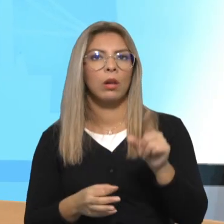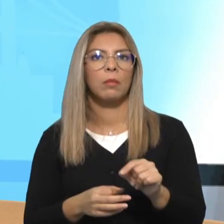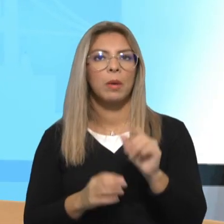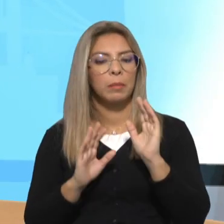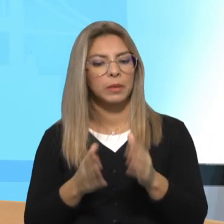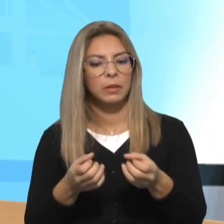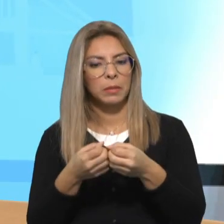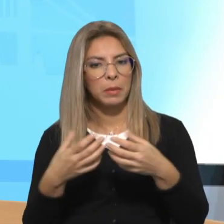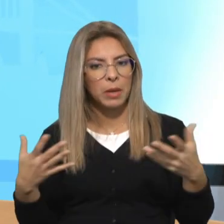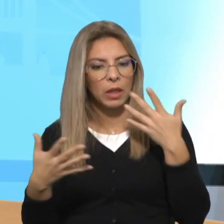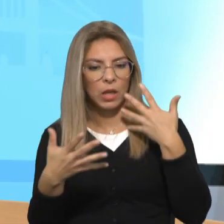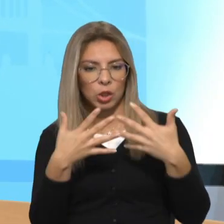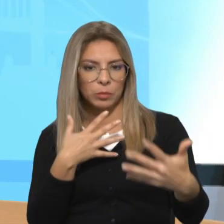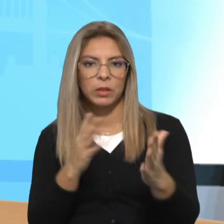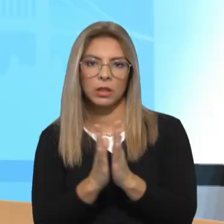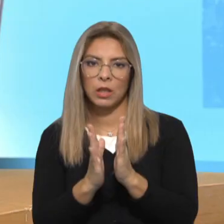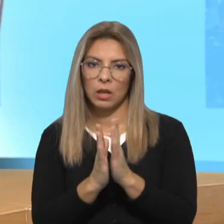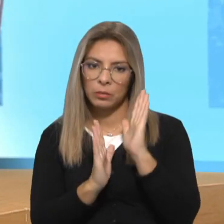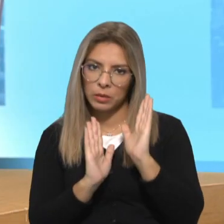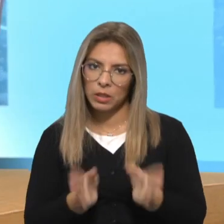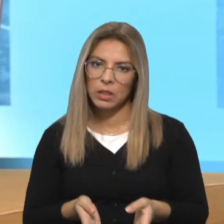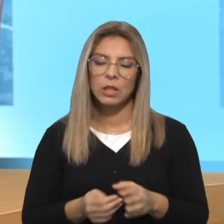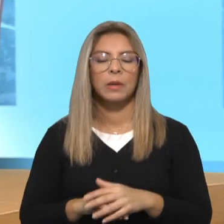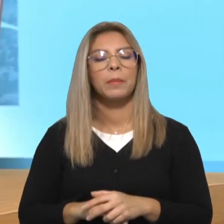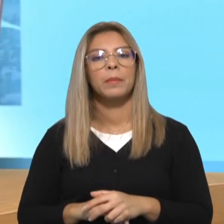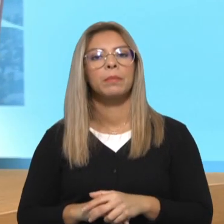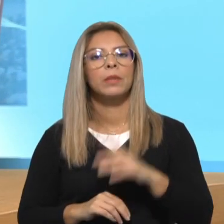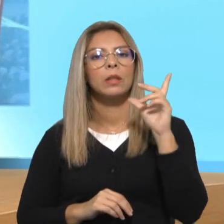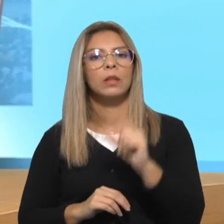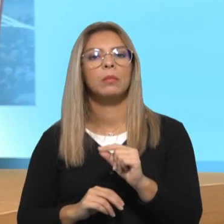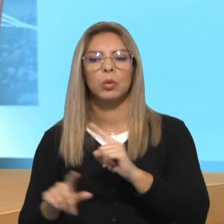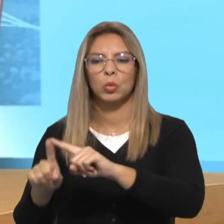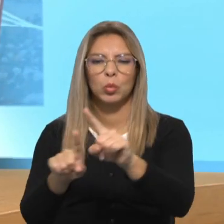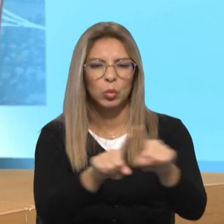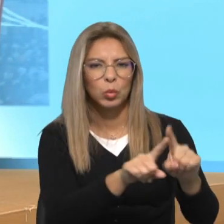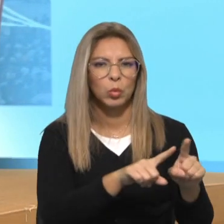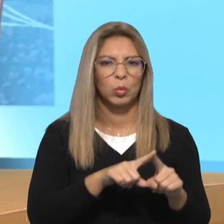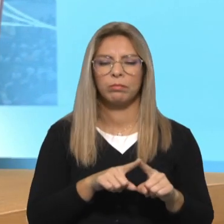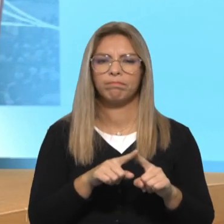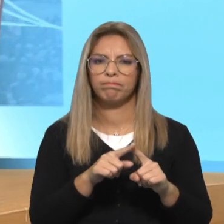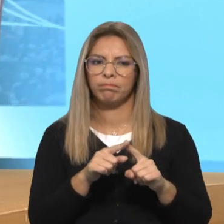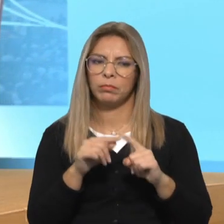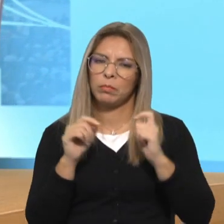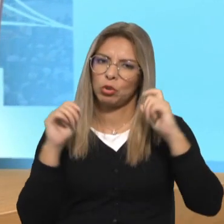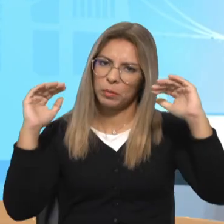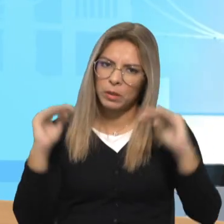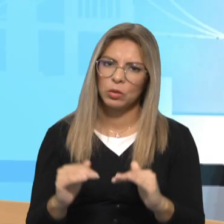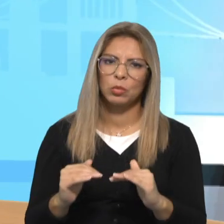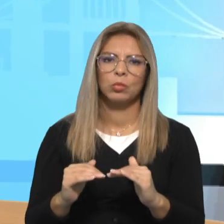maior transparência na Igreja, a desclericalização, enfim, que prioridade têm estes